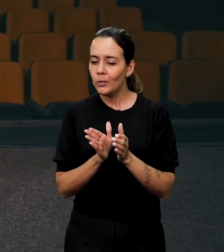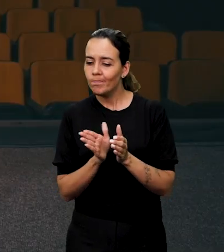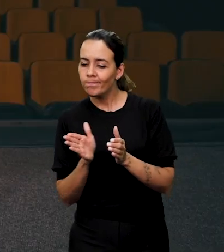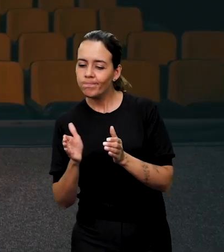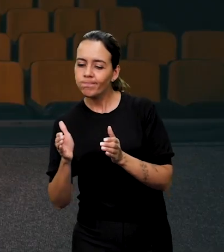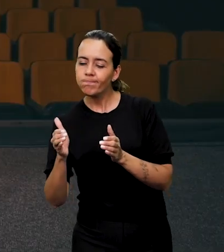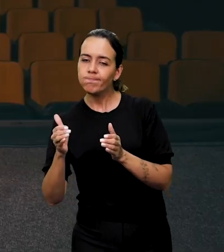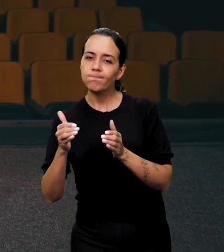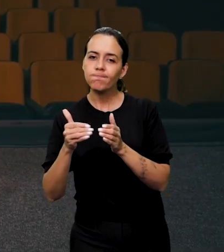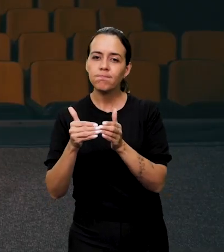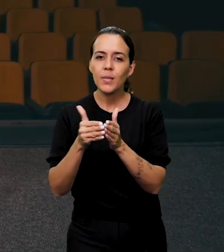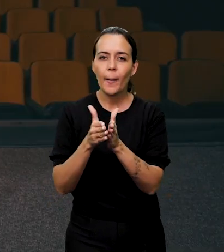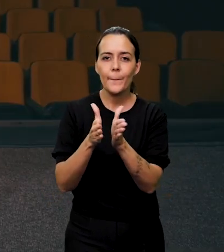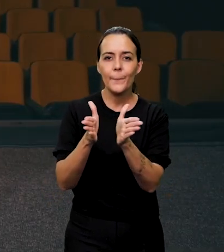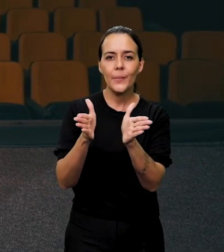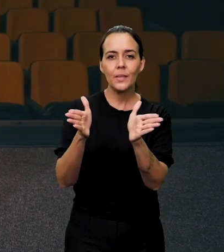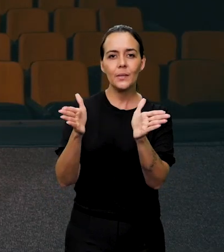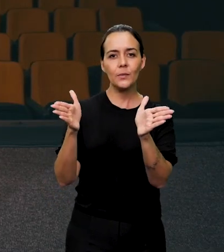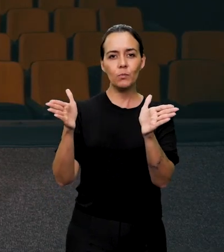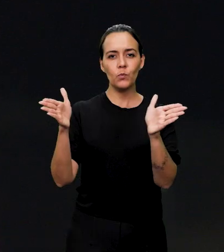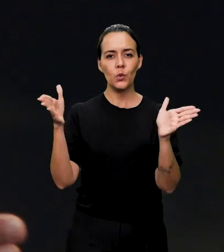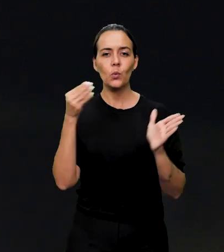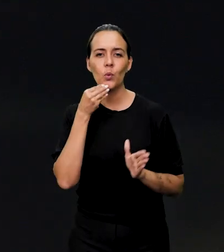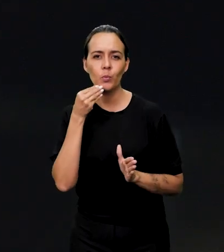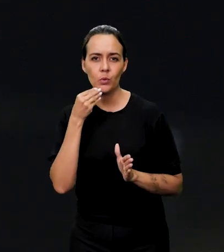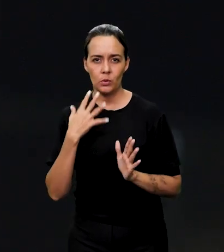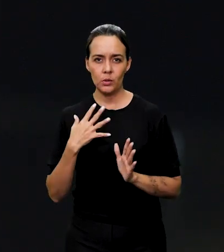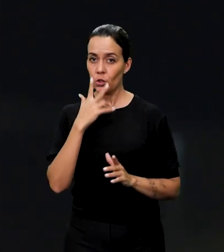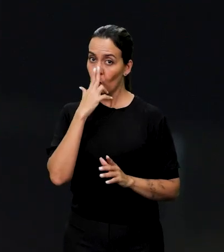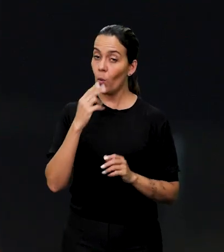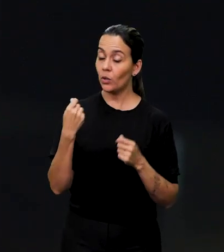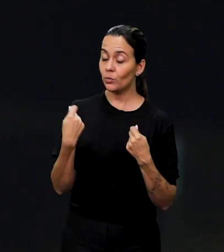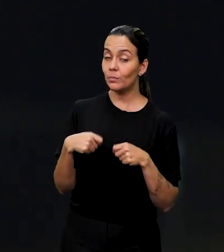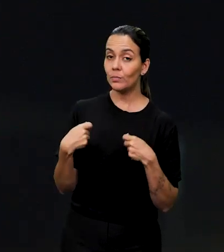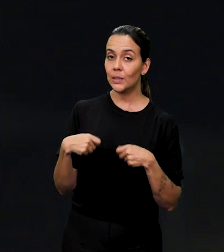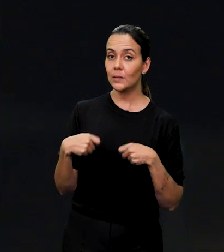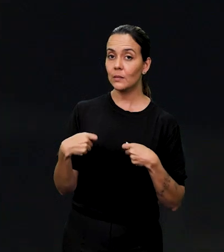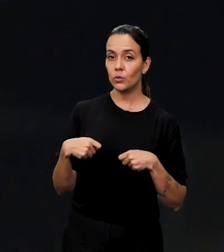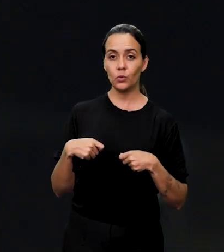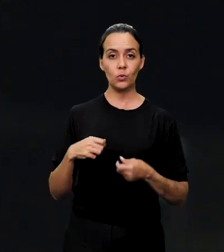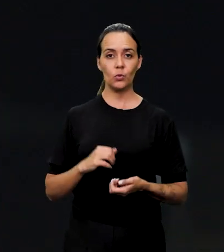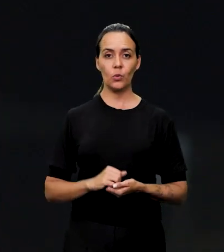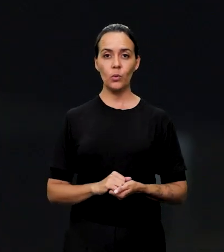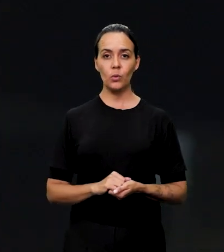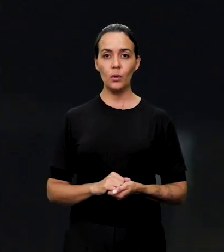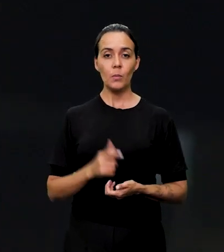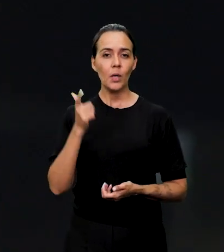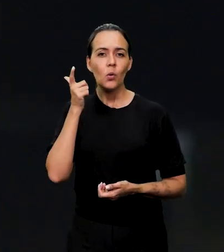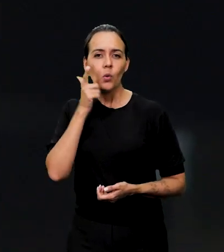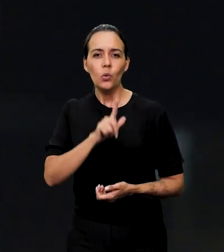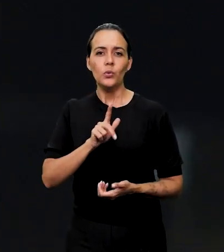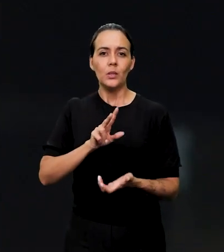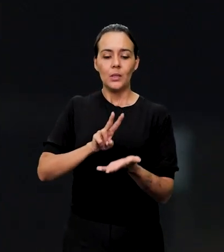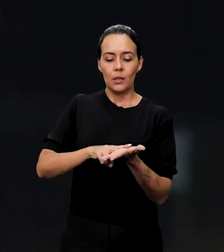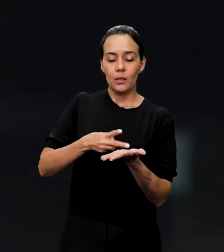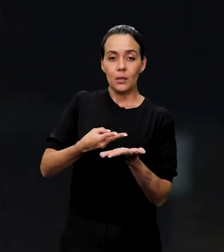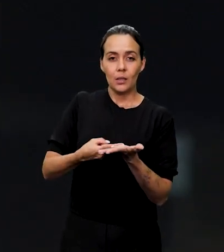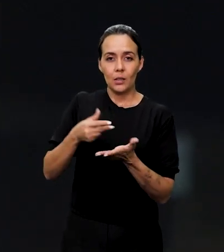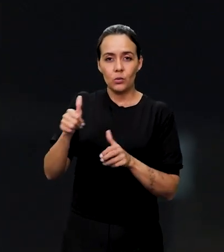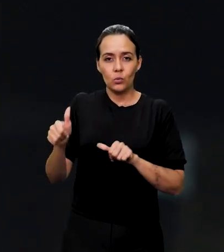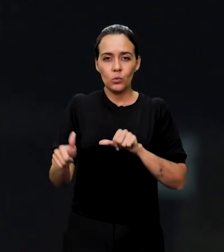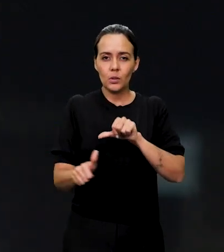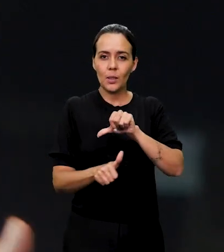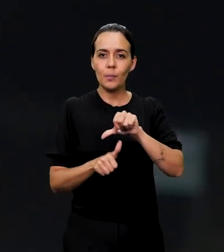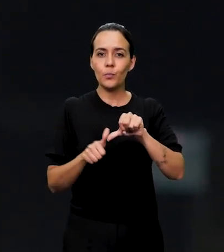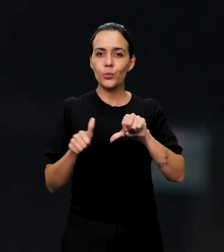curva de abertura, porque foi preciso, eu acho, para traduzir uma